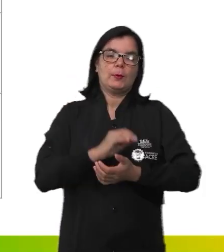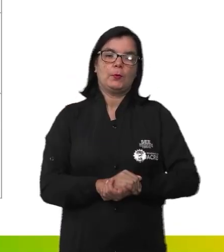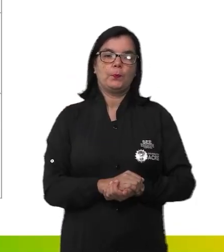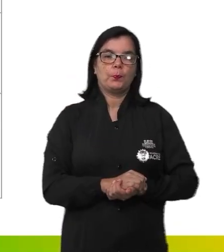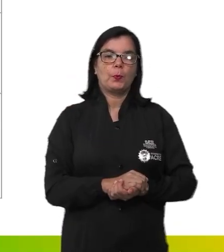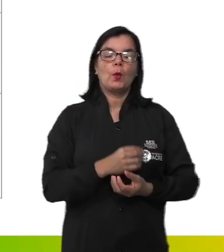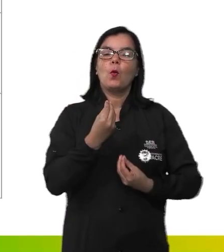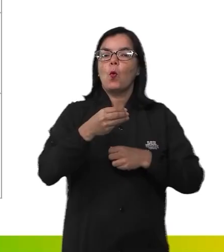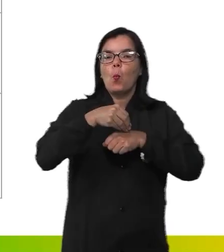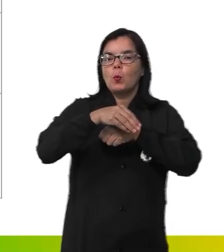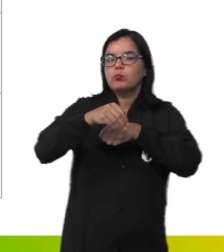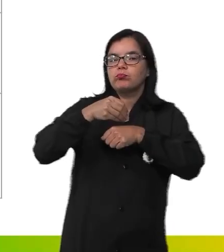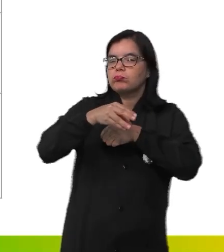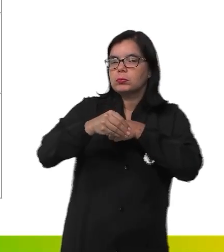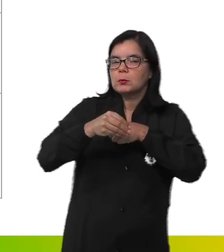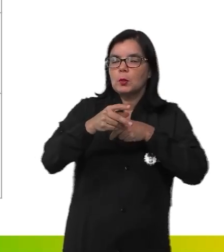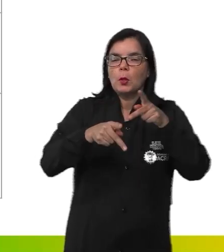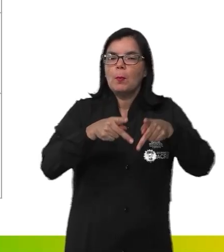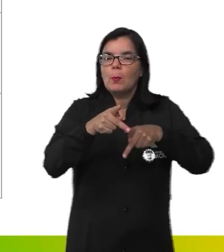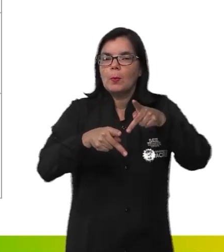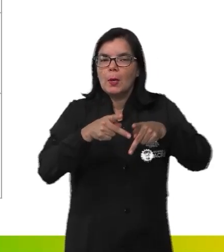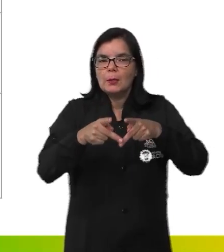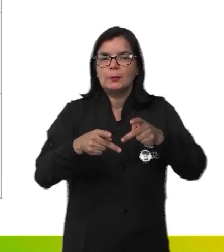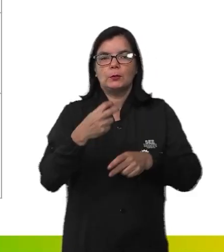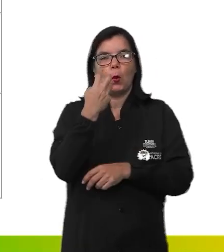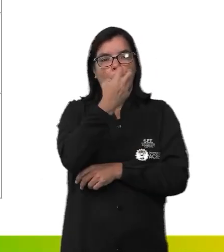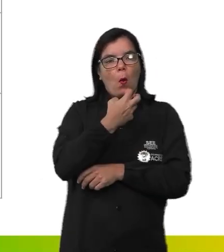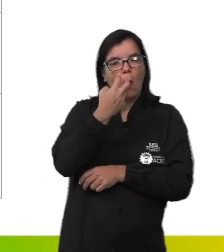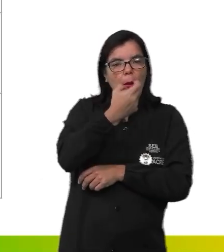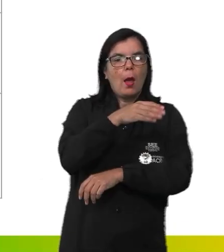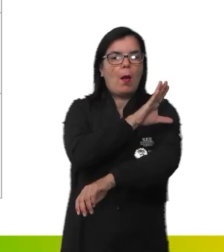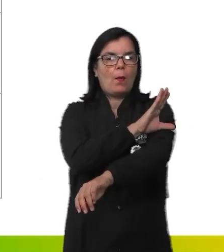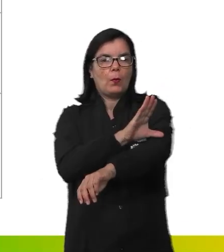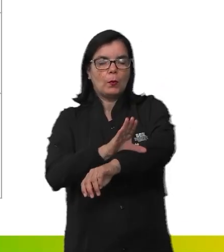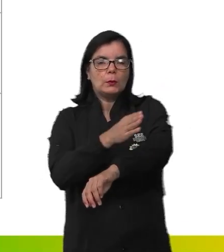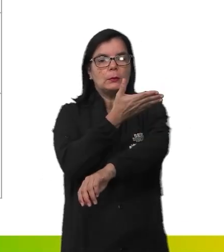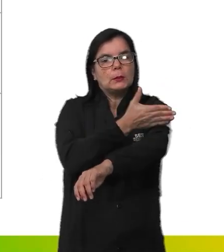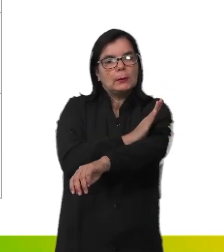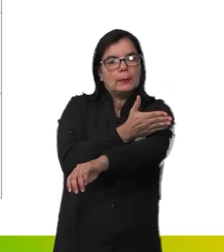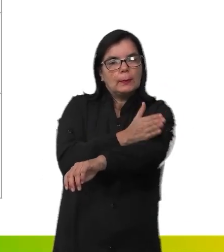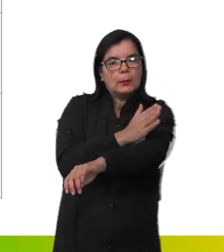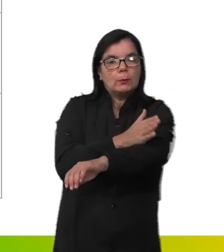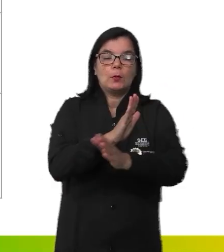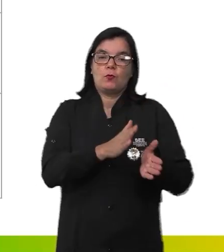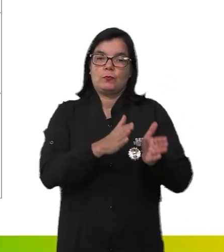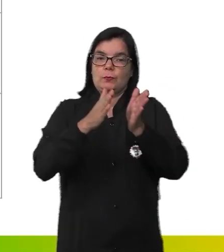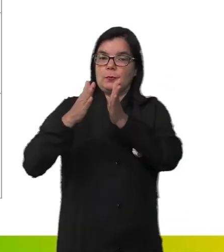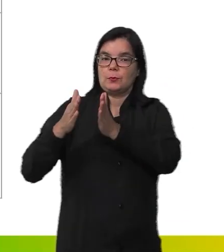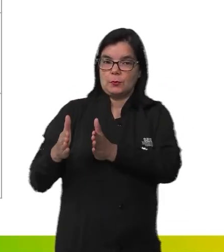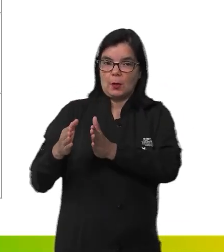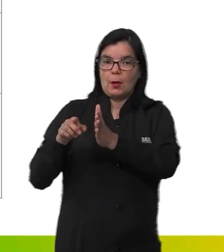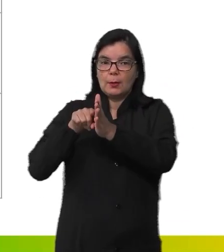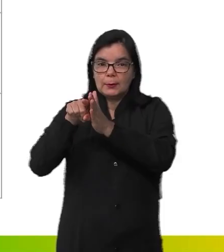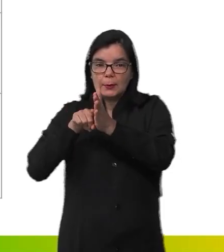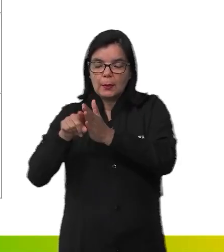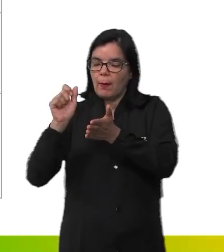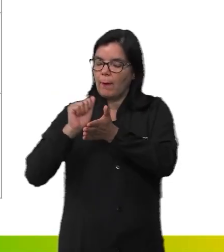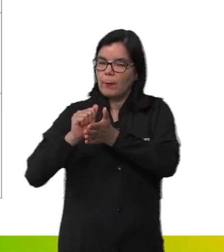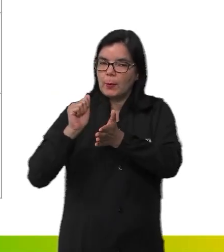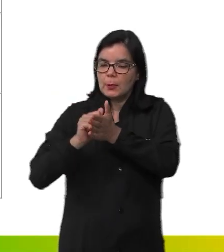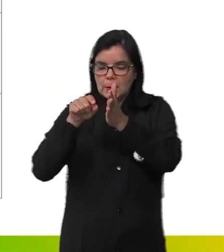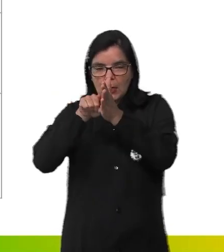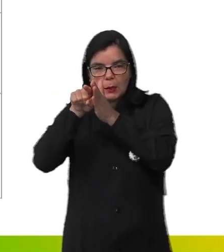Como é feita a transmissão do conhecimento popular? Oral, cultural, prática. Já o conhecimento científico é através da escrita,